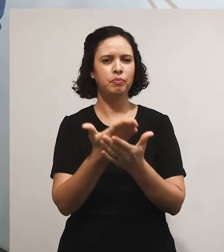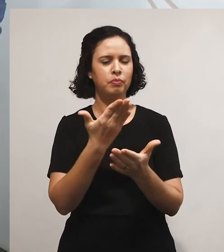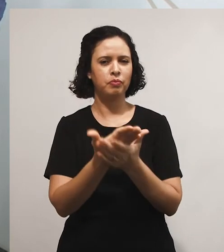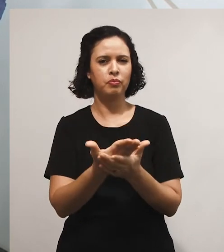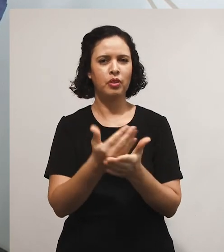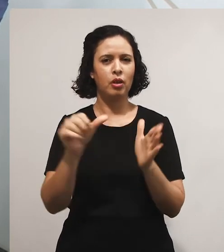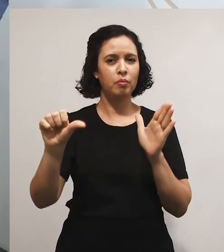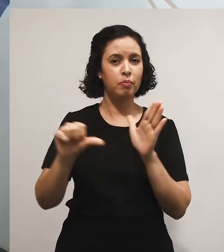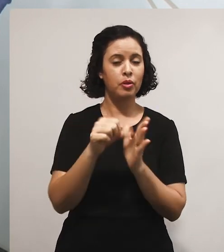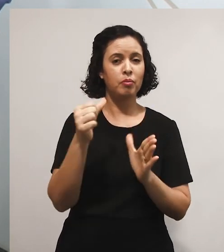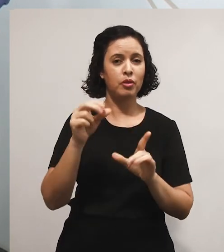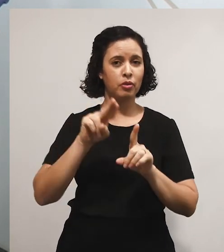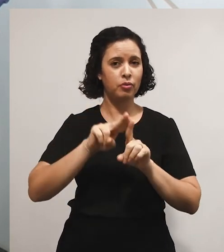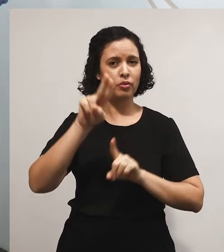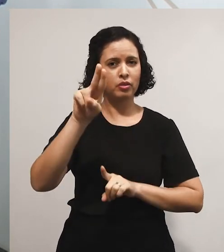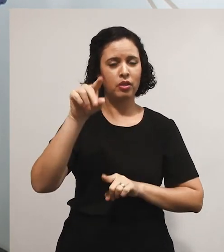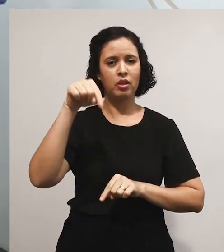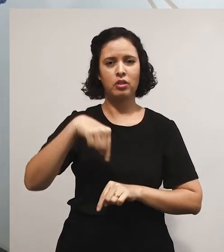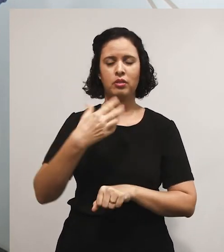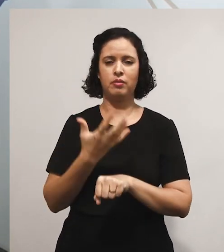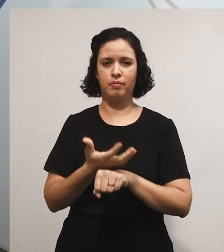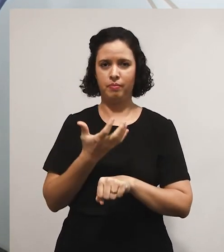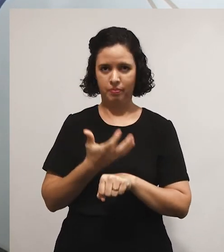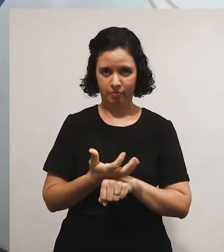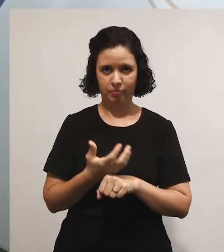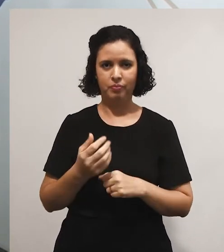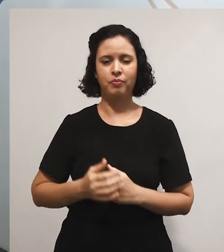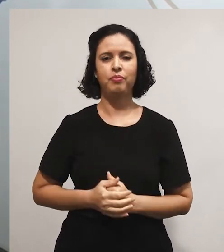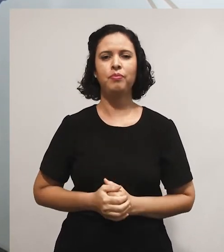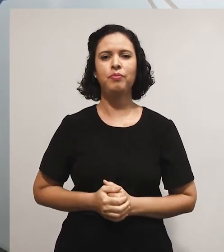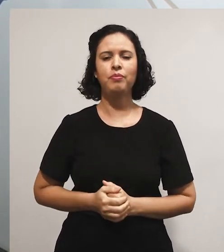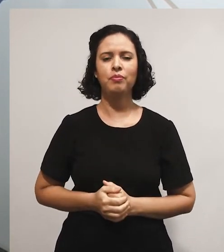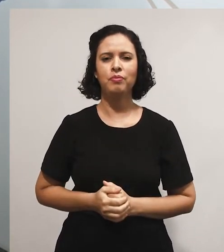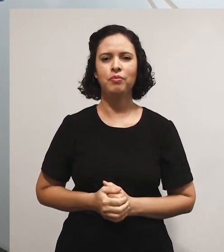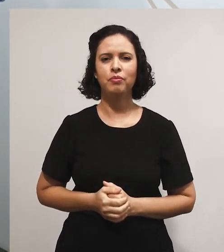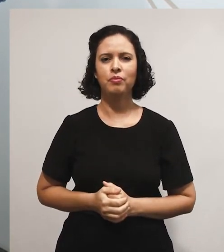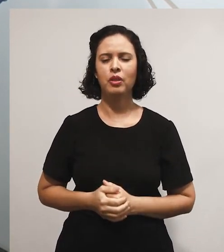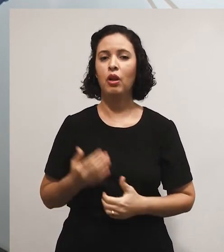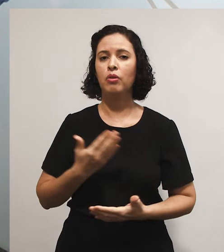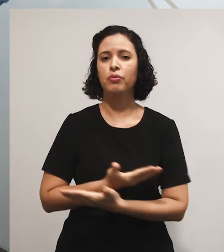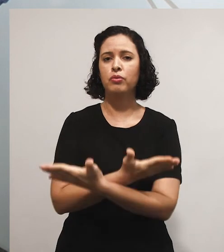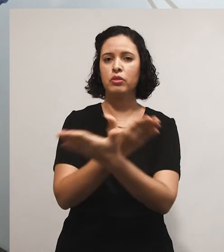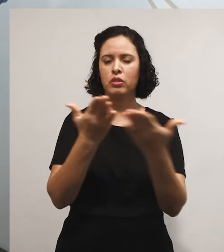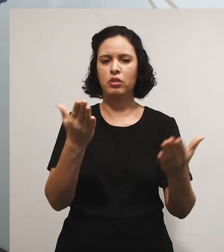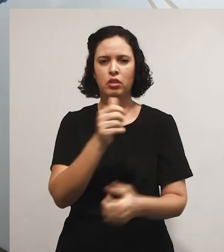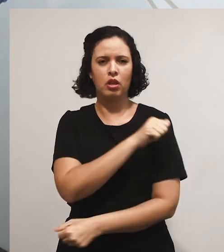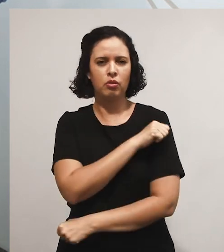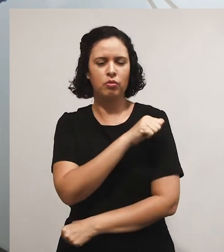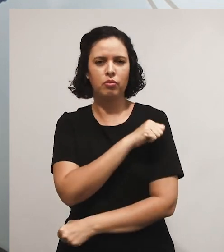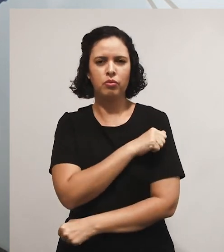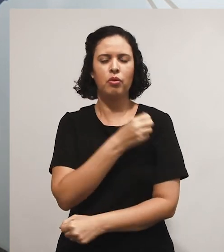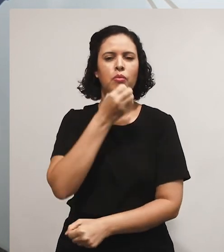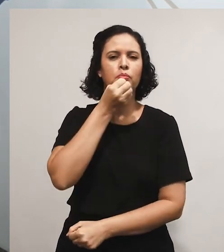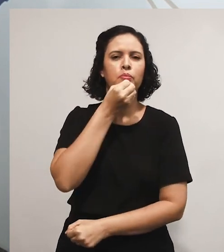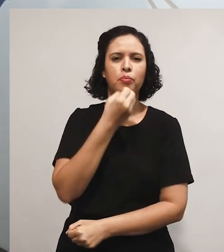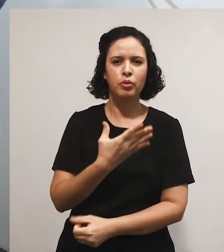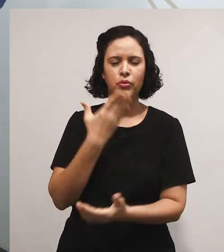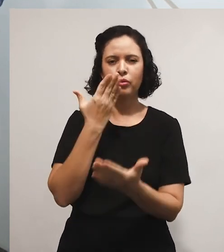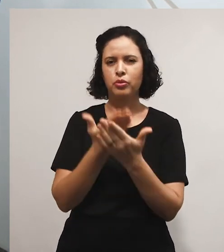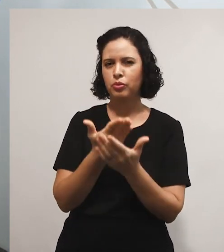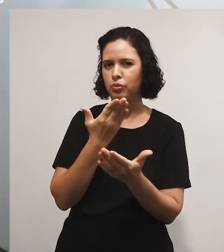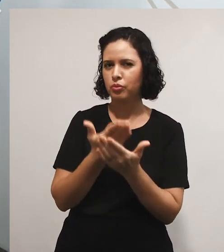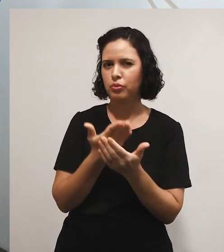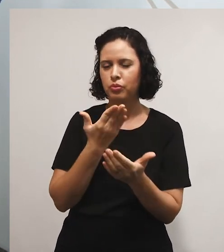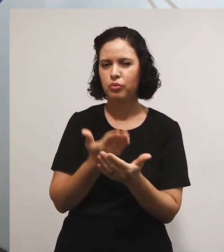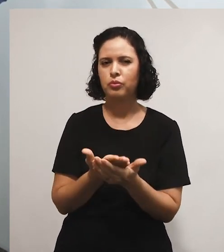primeira unidade da nossa disciplina. Desejo a vocês, né, uma boa aula,